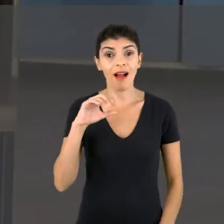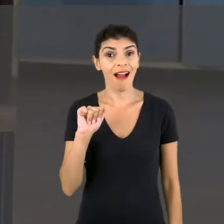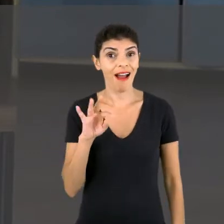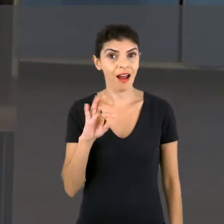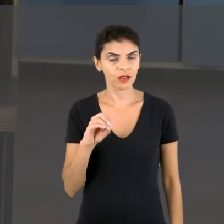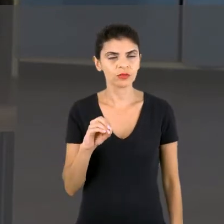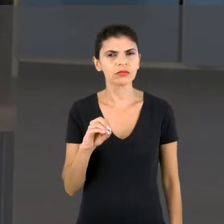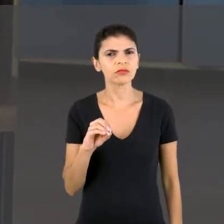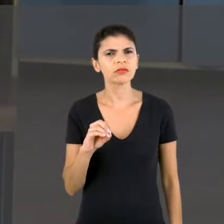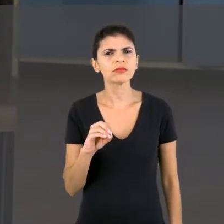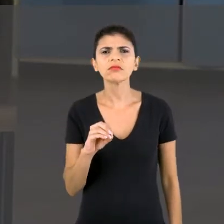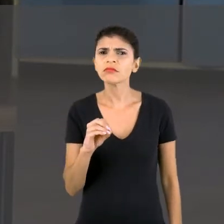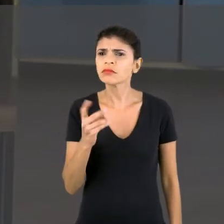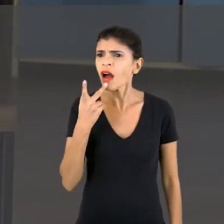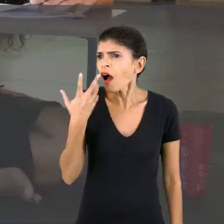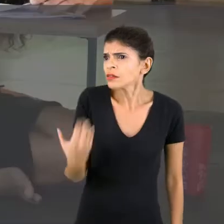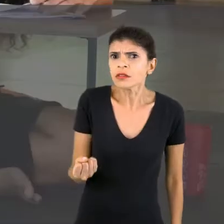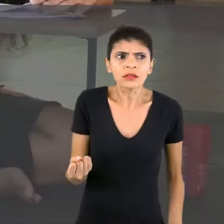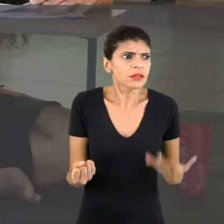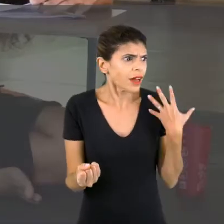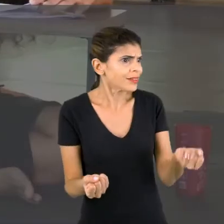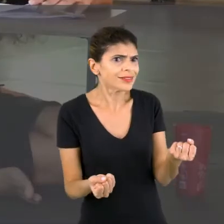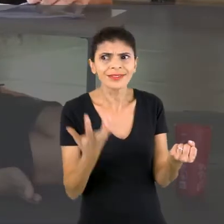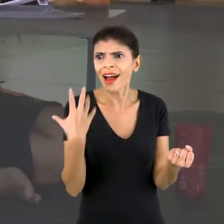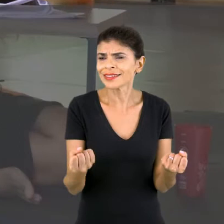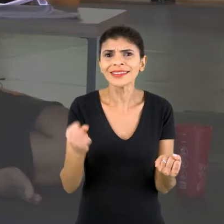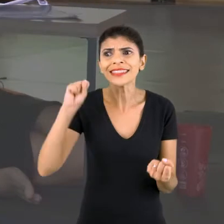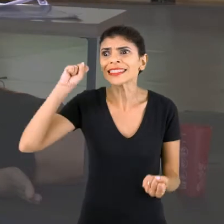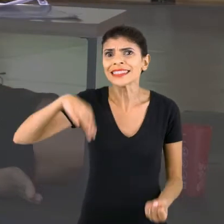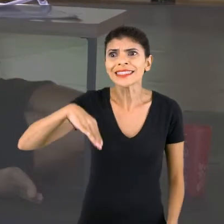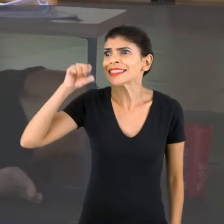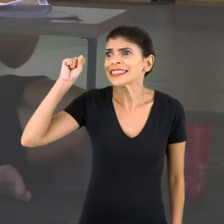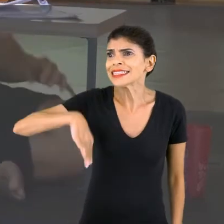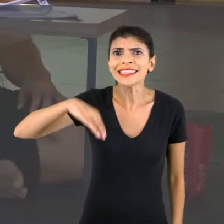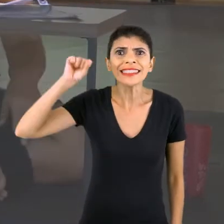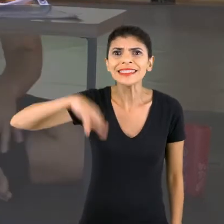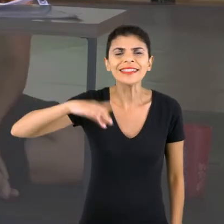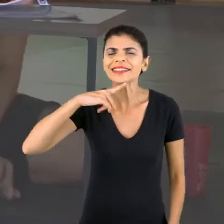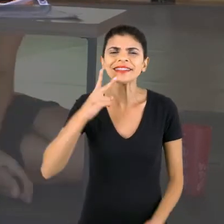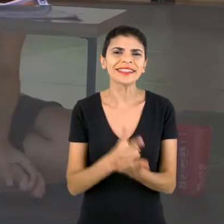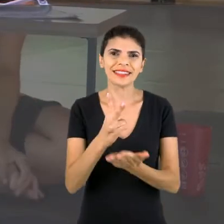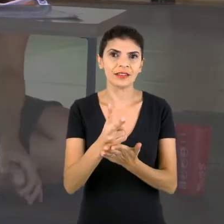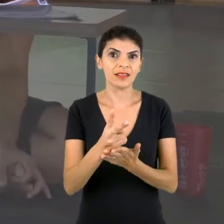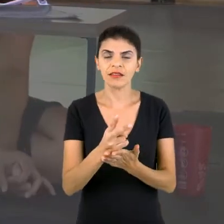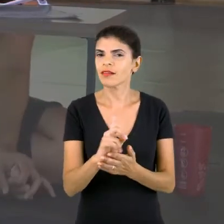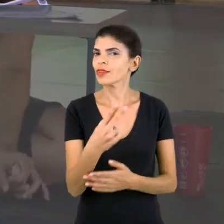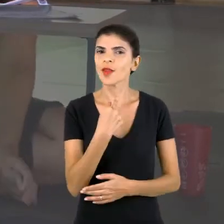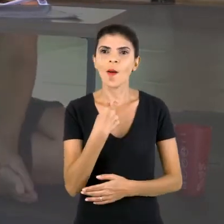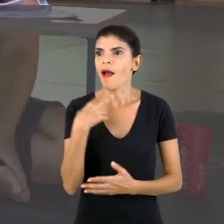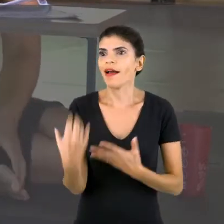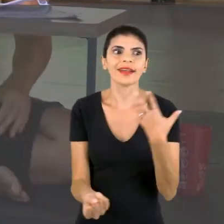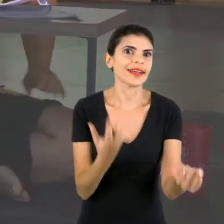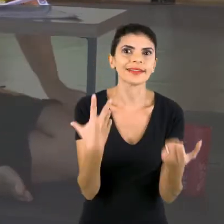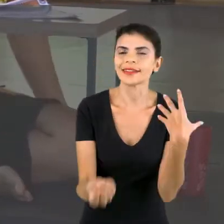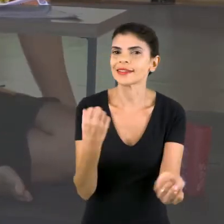no início, ele disse muito sim. Né? A gente topa tudo. Topa tudo. E não é topa tudo